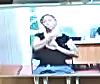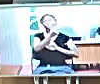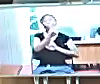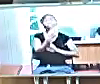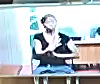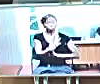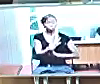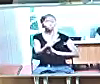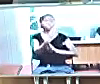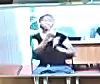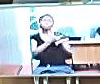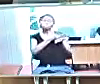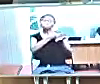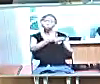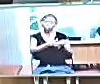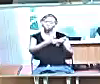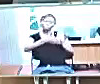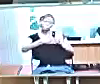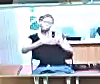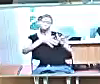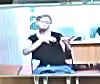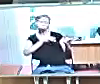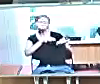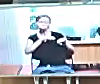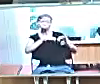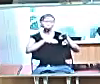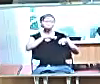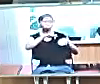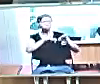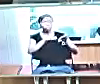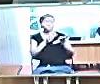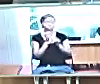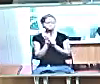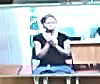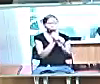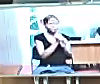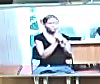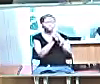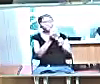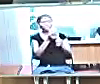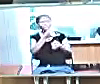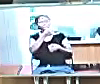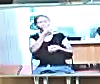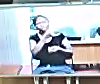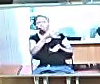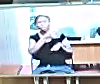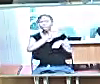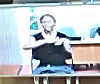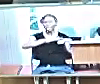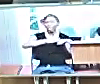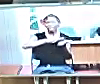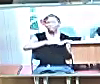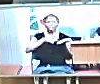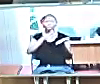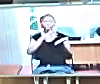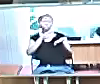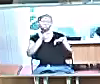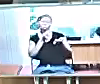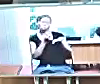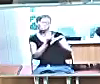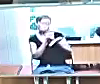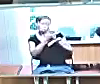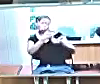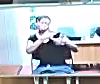tinha sido proposta inicialmente equilibrada nem as contas com as receitas e as despesas equilibradas igualando